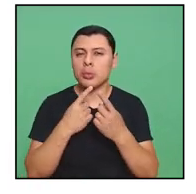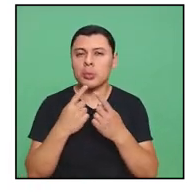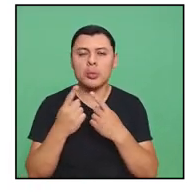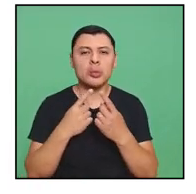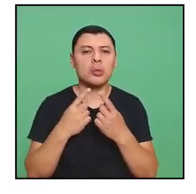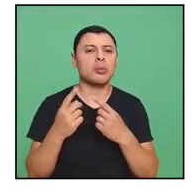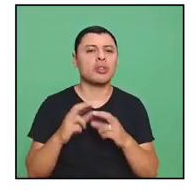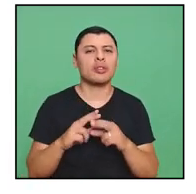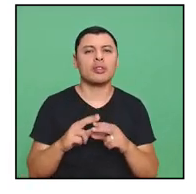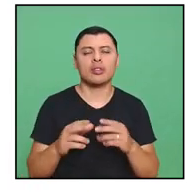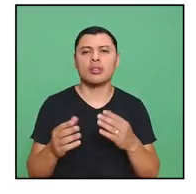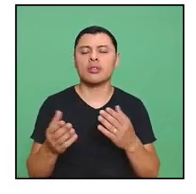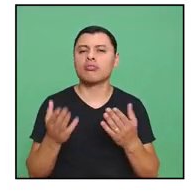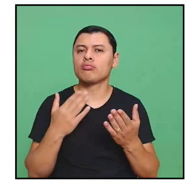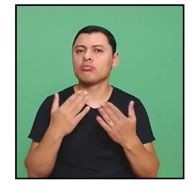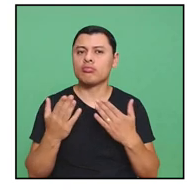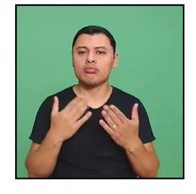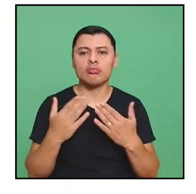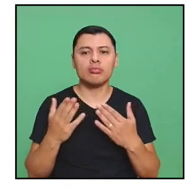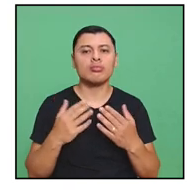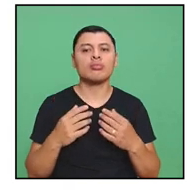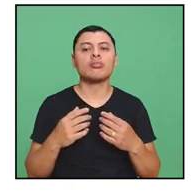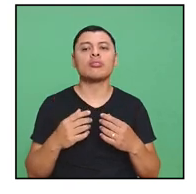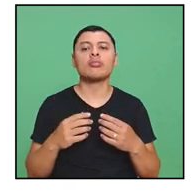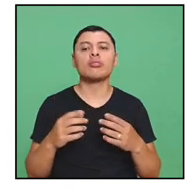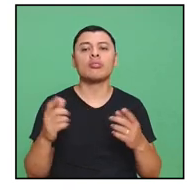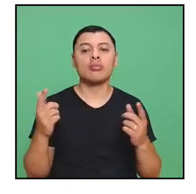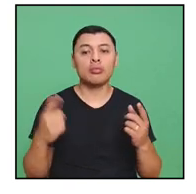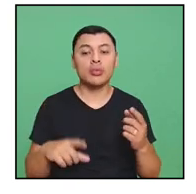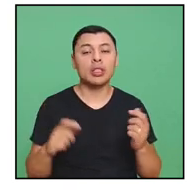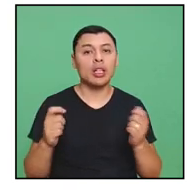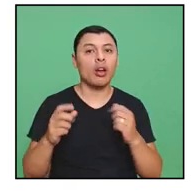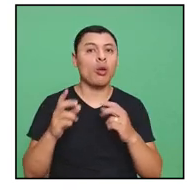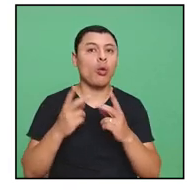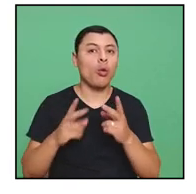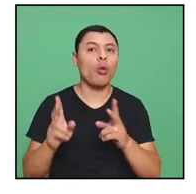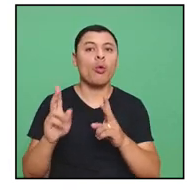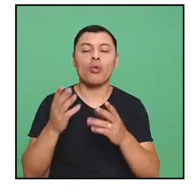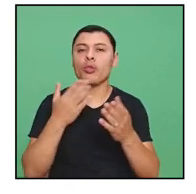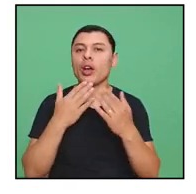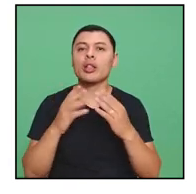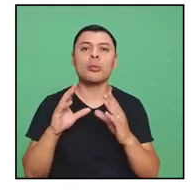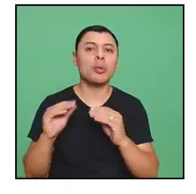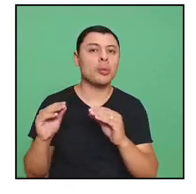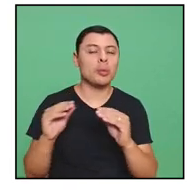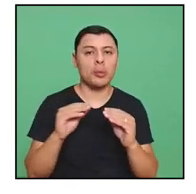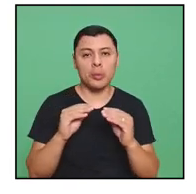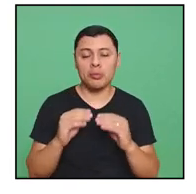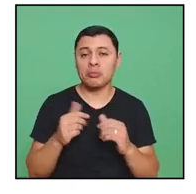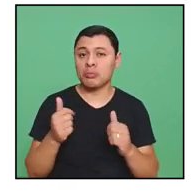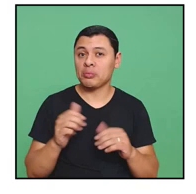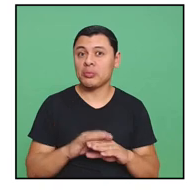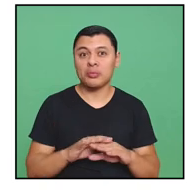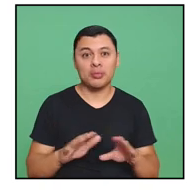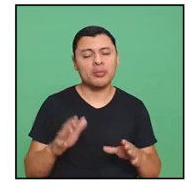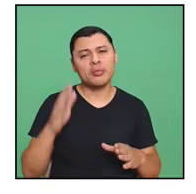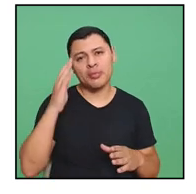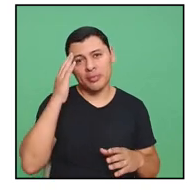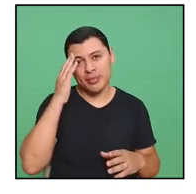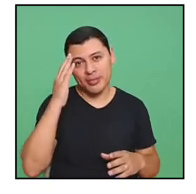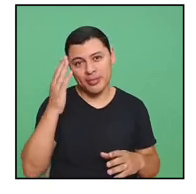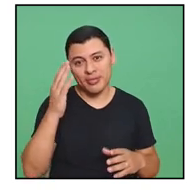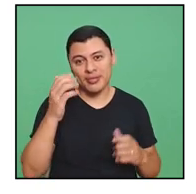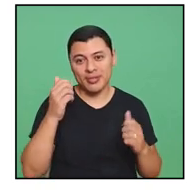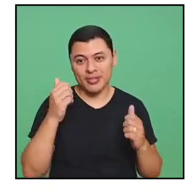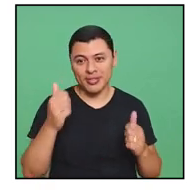também e que dá para em algum momento seguir conversas lá. E no mais é isso, gente. Obrigado. Foi um